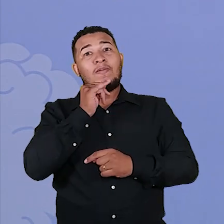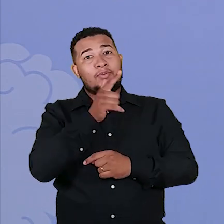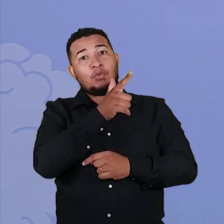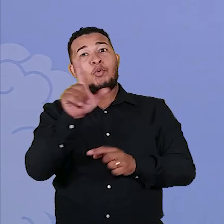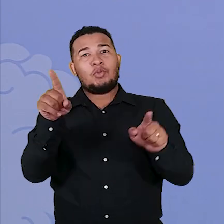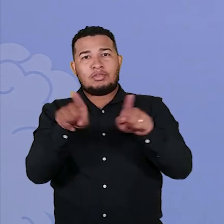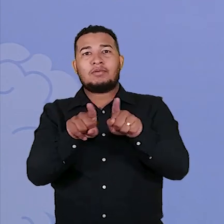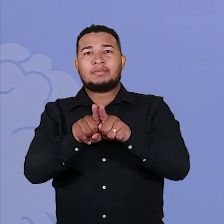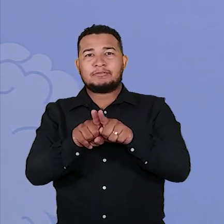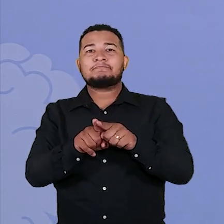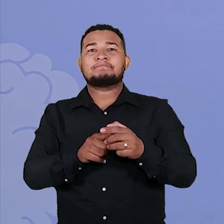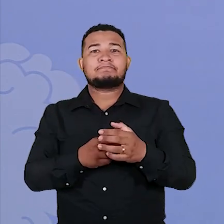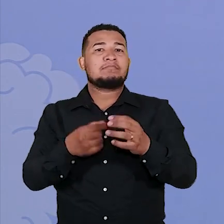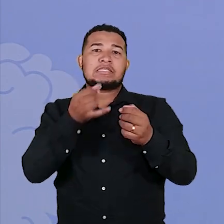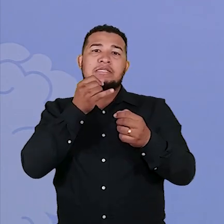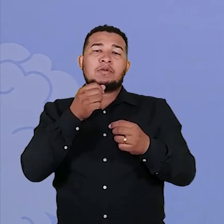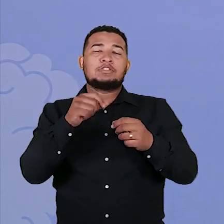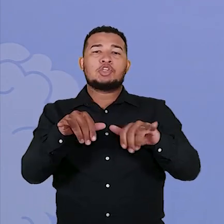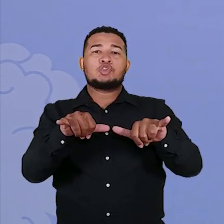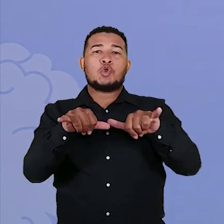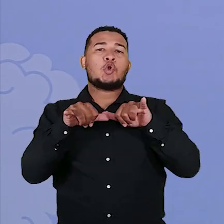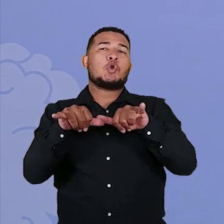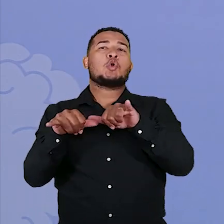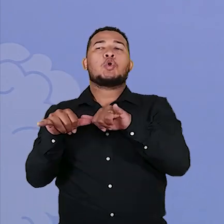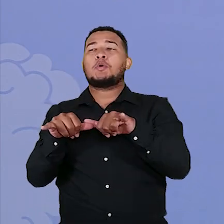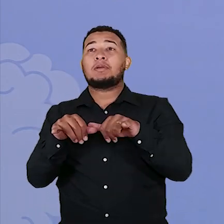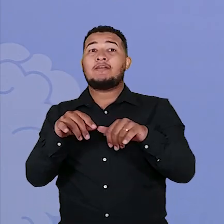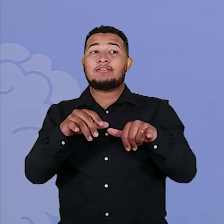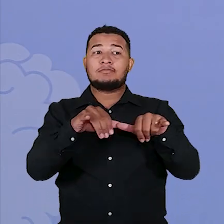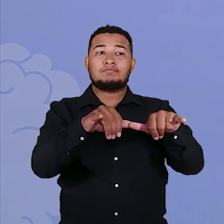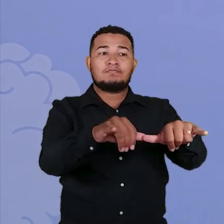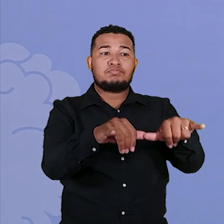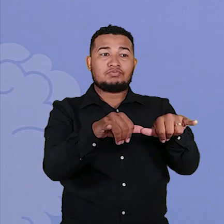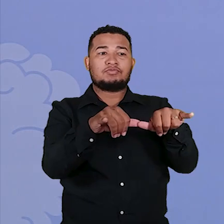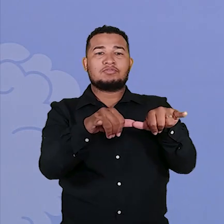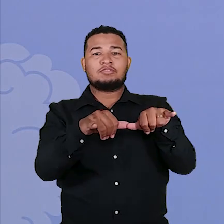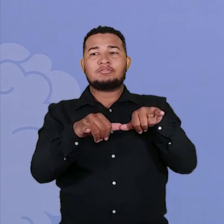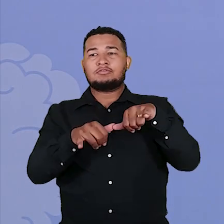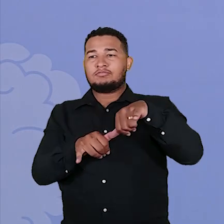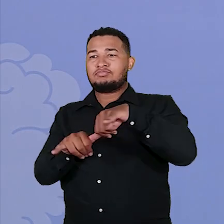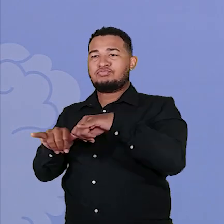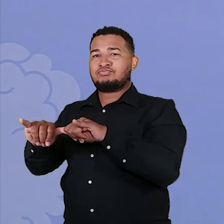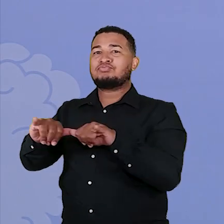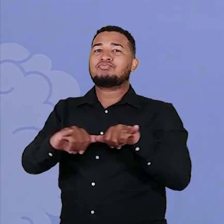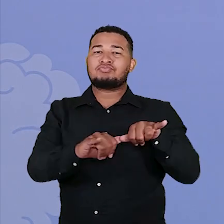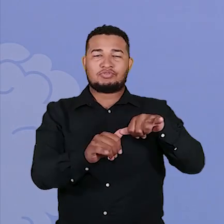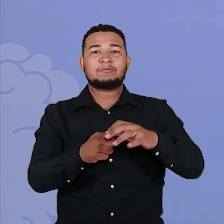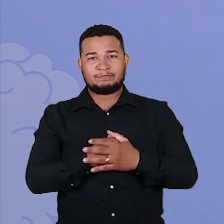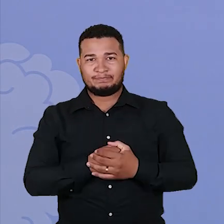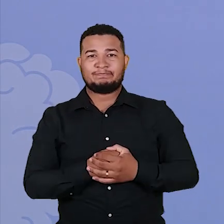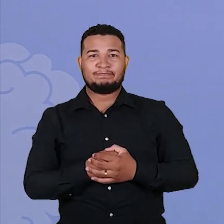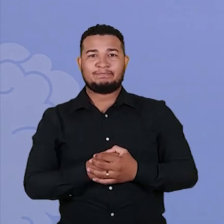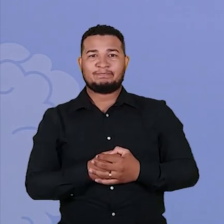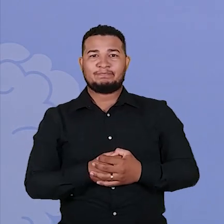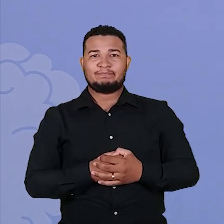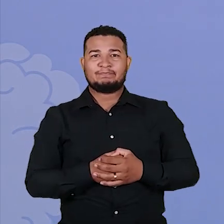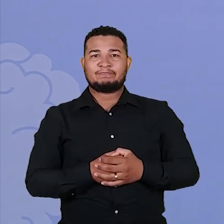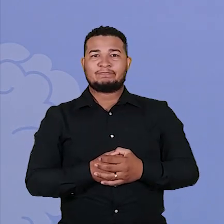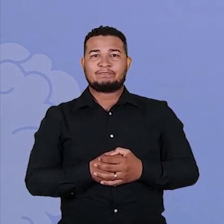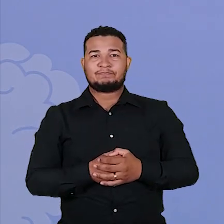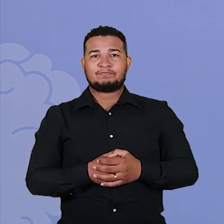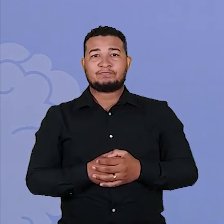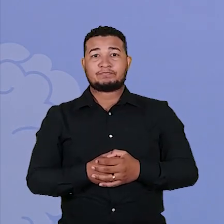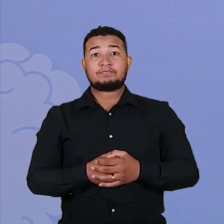outro exemplo para vocês quando a gente tá fazendo compra gente tira o carrinho de compras da inércia tá